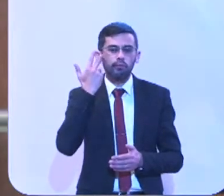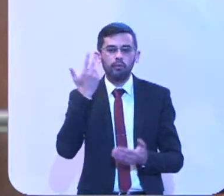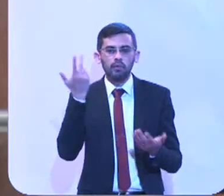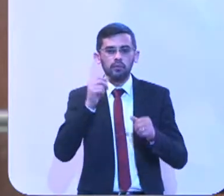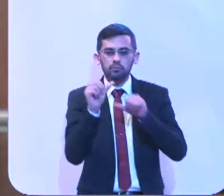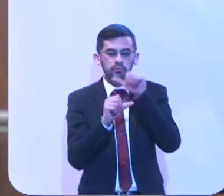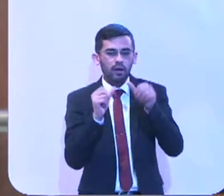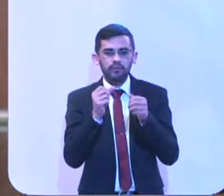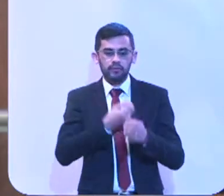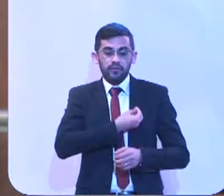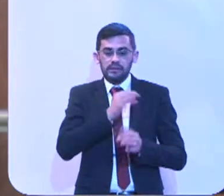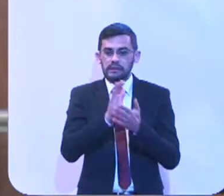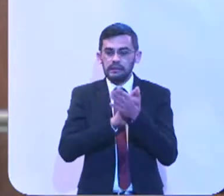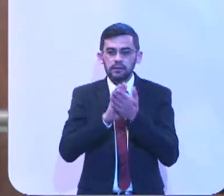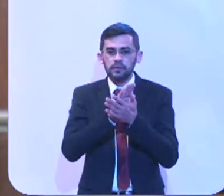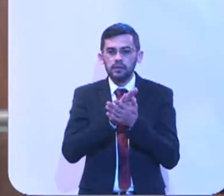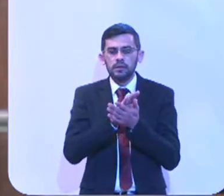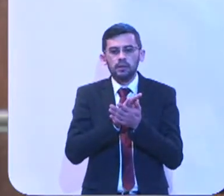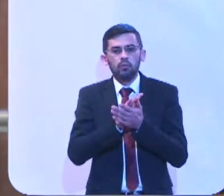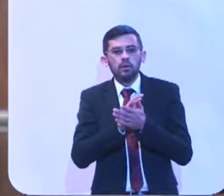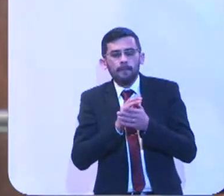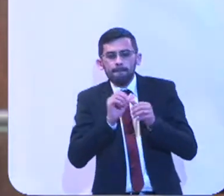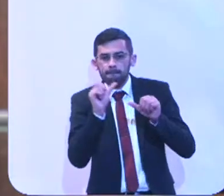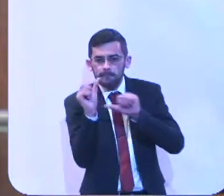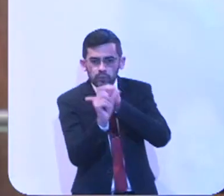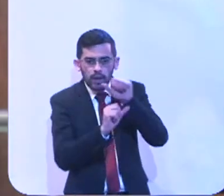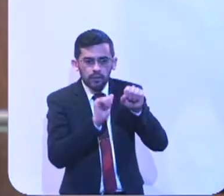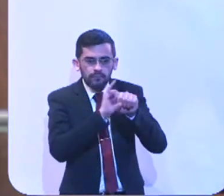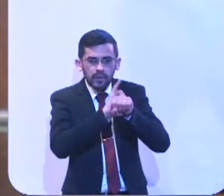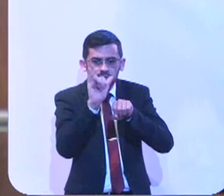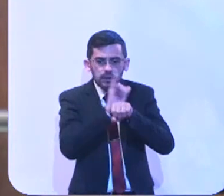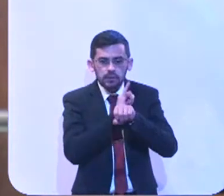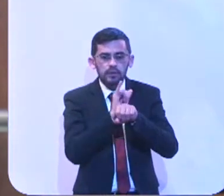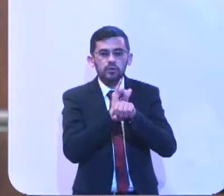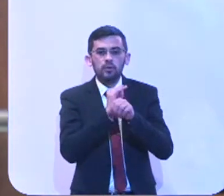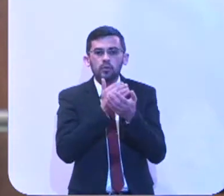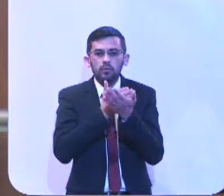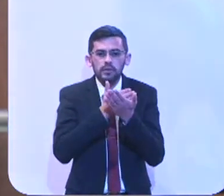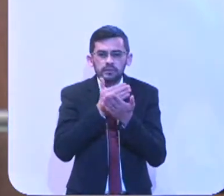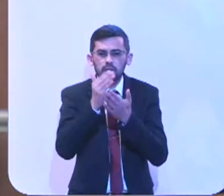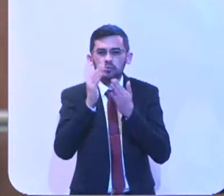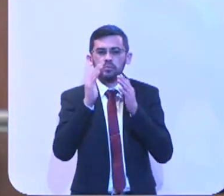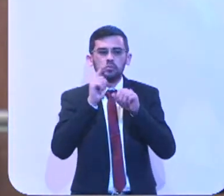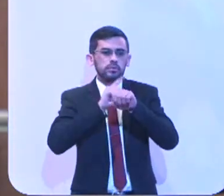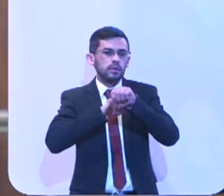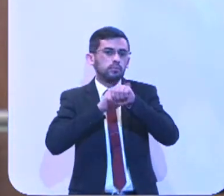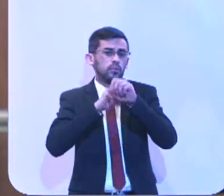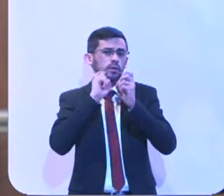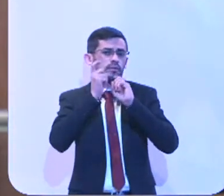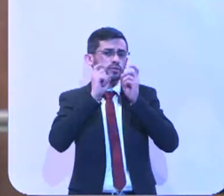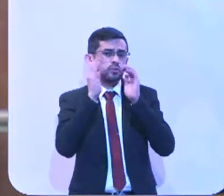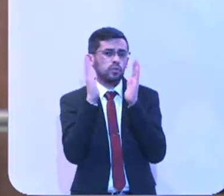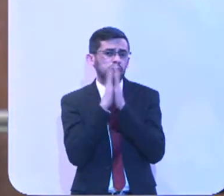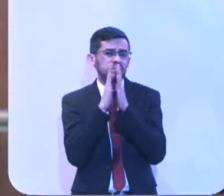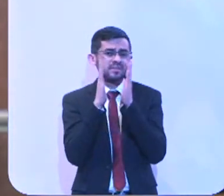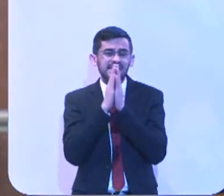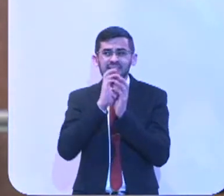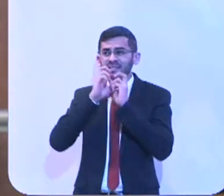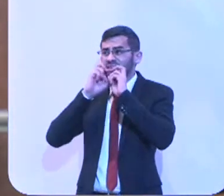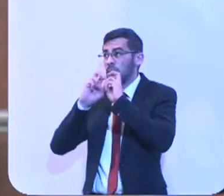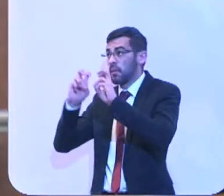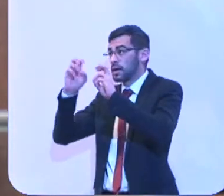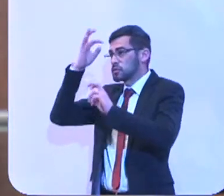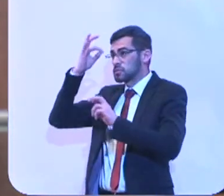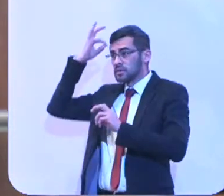mudaram a estratégia. Começaram reuniões de oração e começaram a buscar por um despertamento, clamar para que o